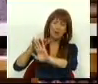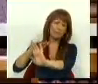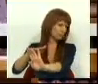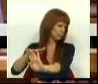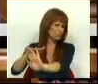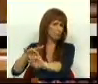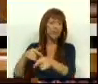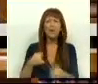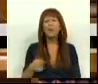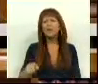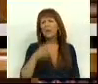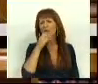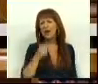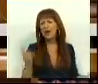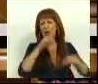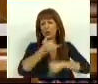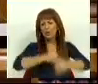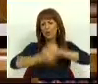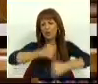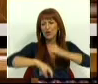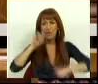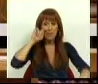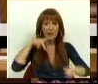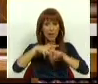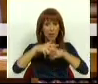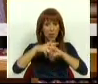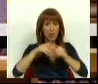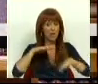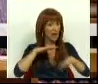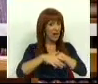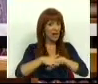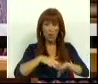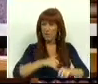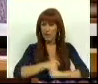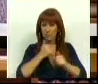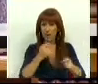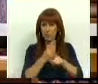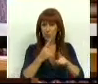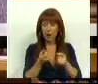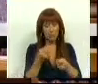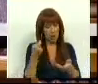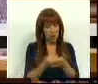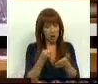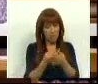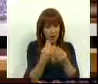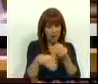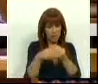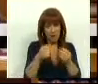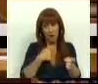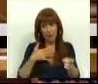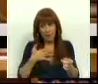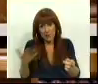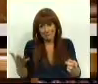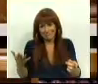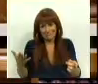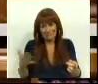Isto para já não falar da renovação e da manutenção da rede, que não é feita devidamente porque tem custos associados que a empresa,